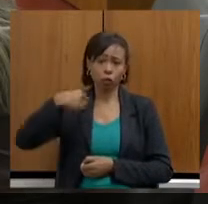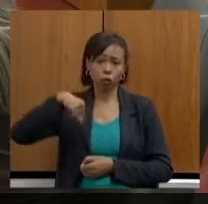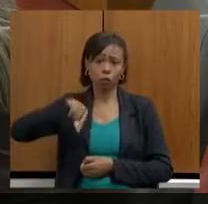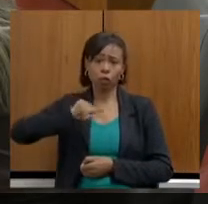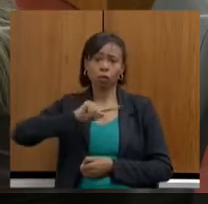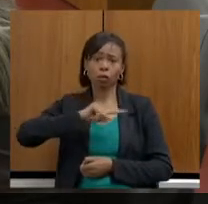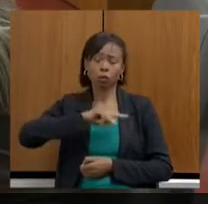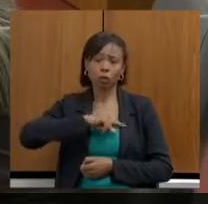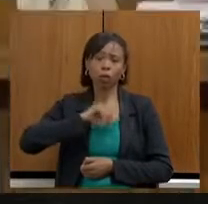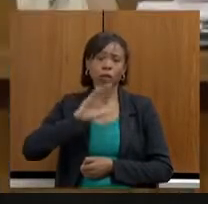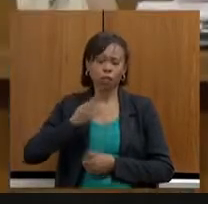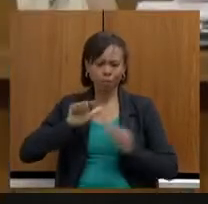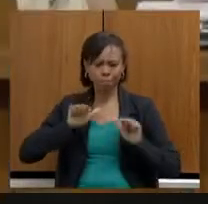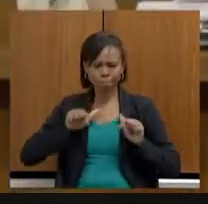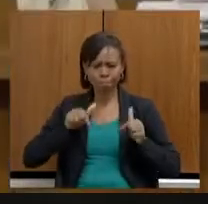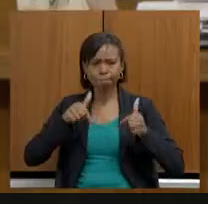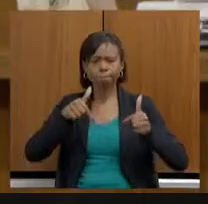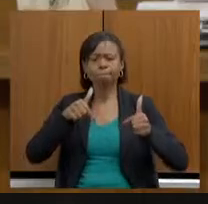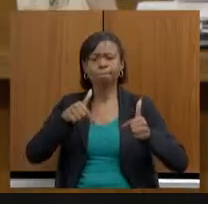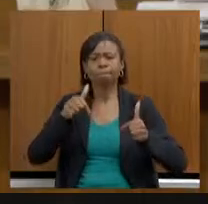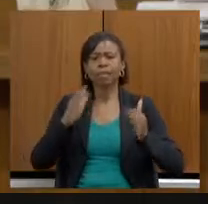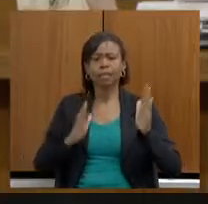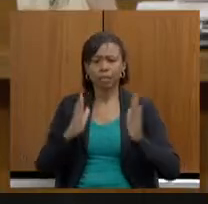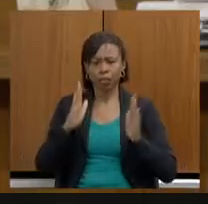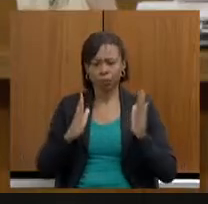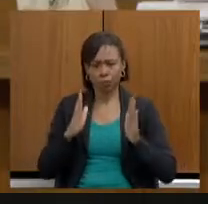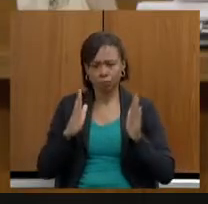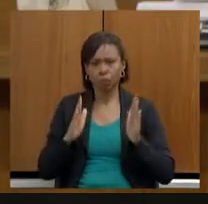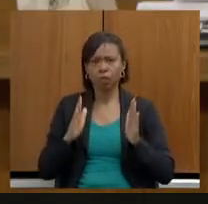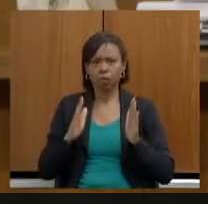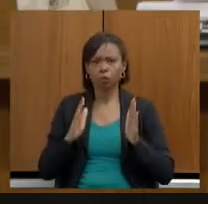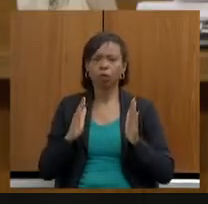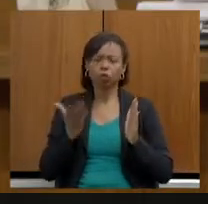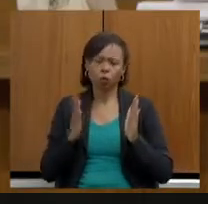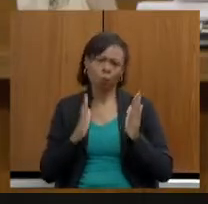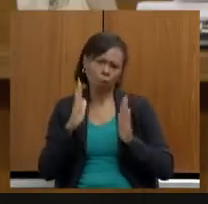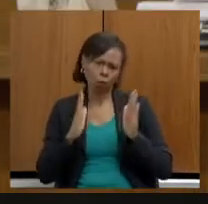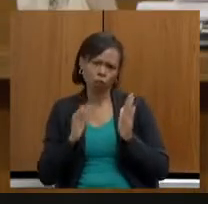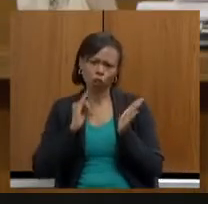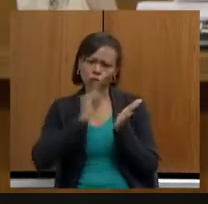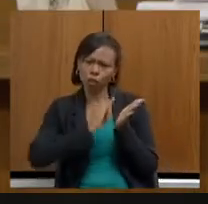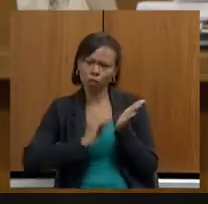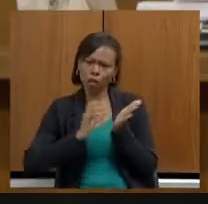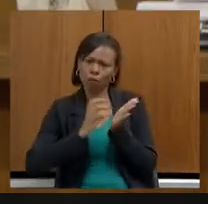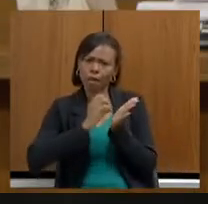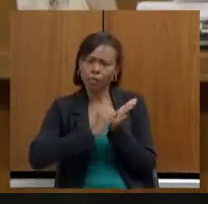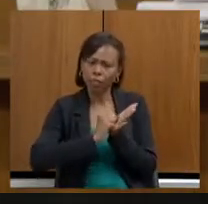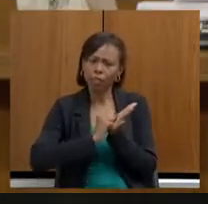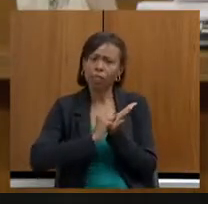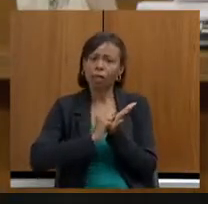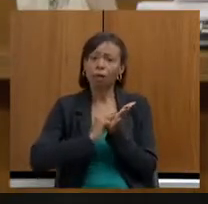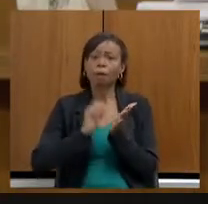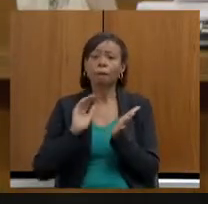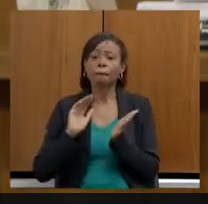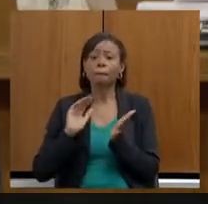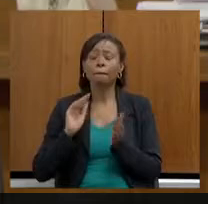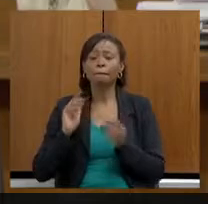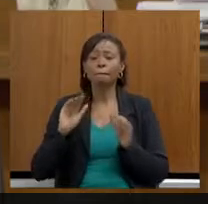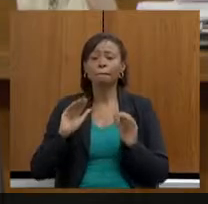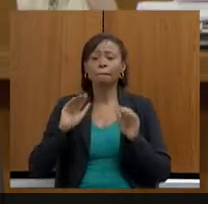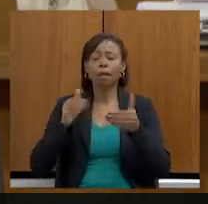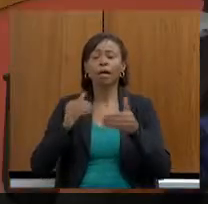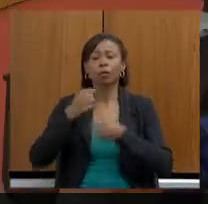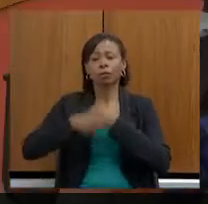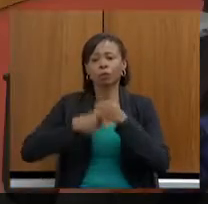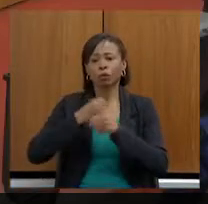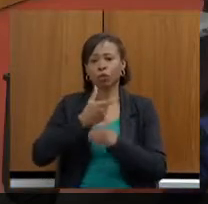bastante empenhado agora nesse momento né já no período de matrícula fazendo a progressão para o a 22 Muito